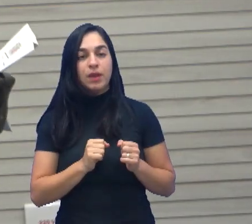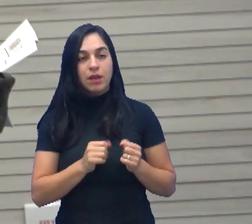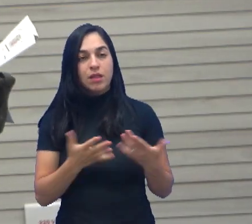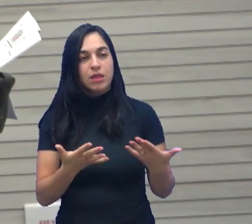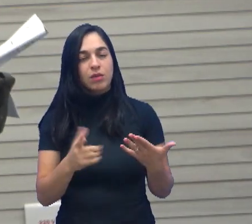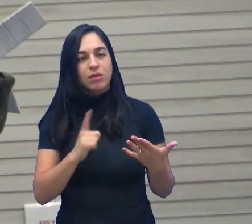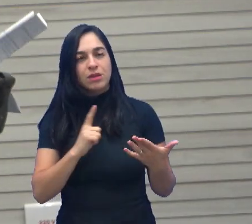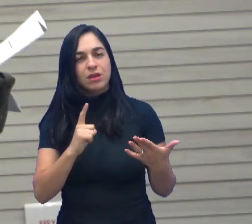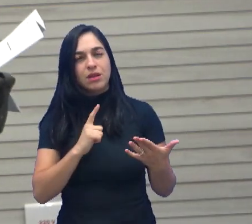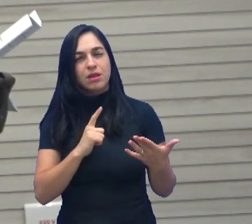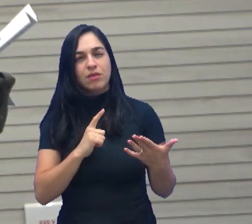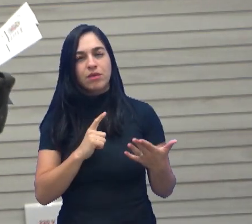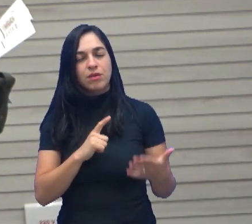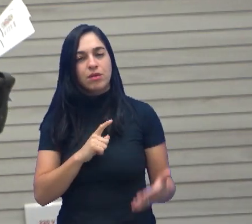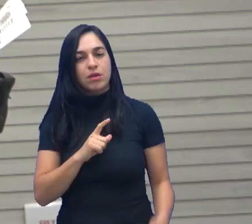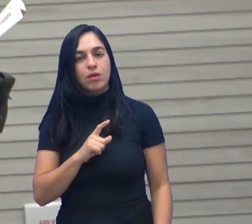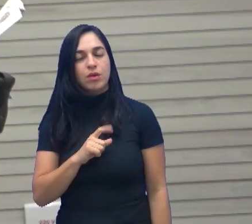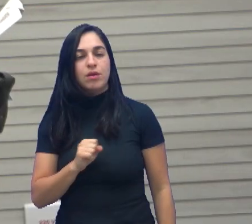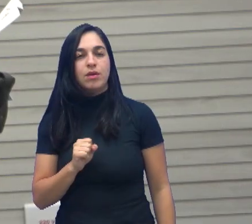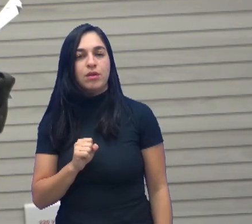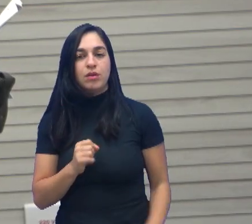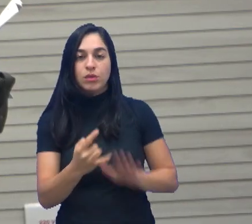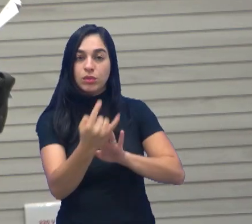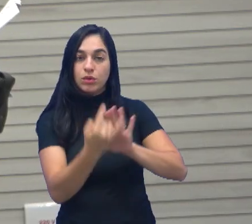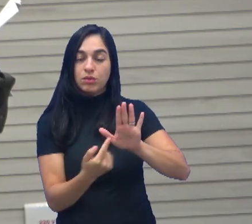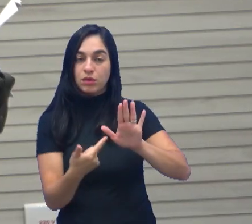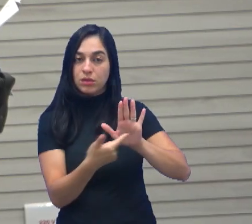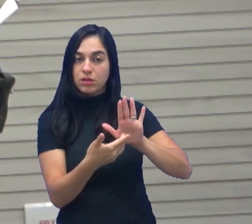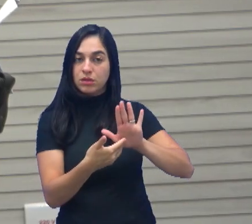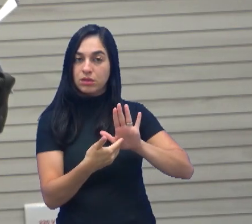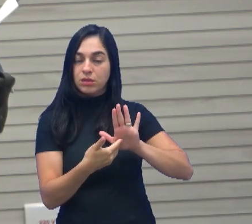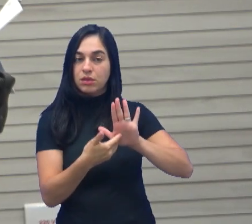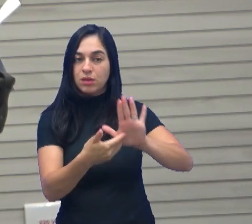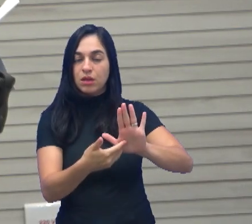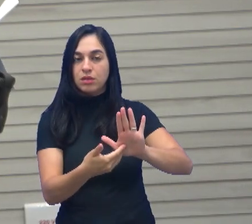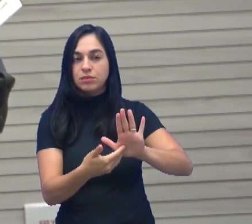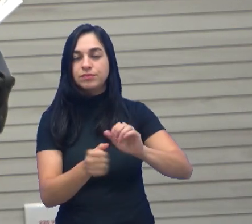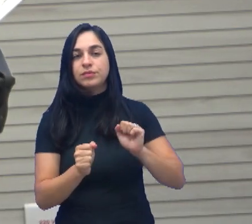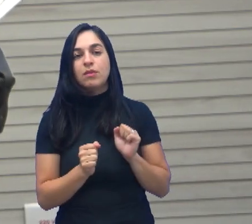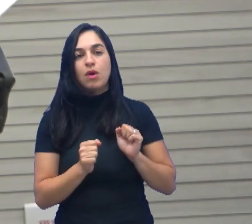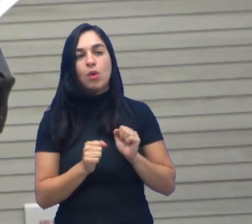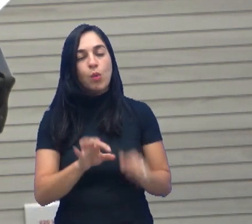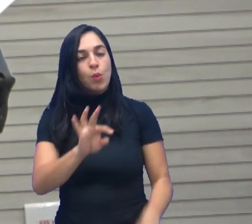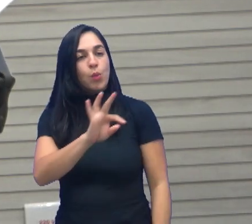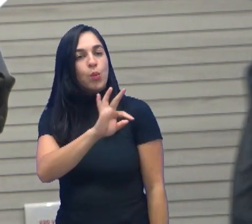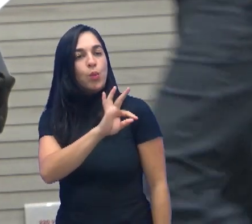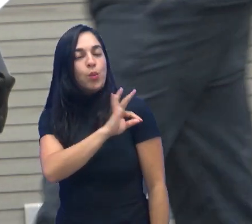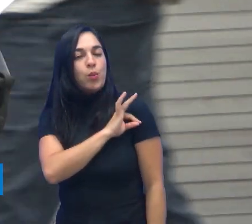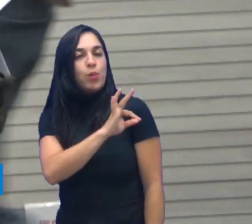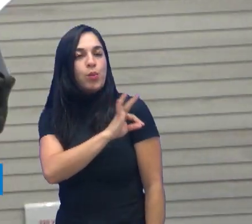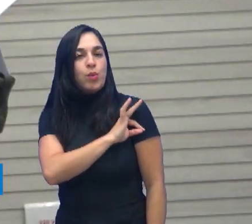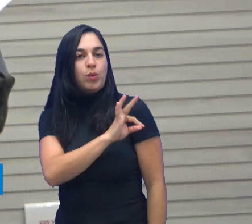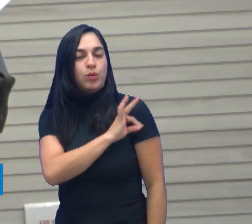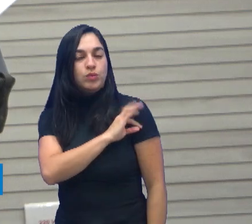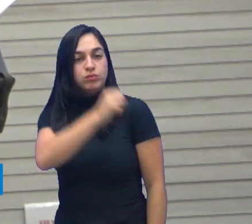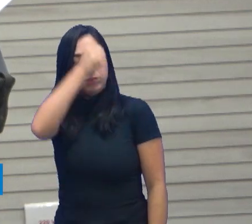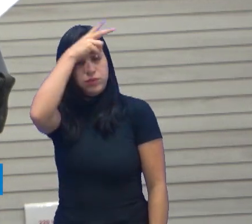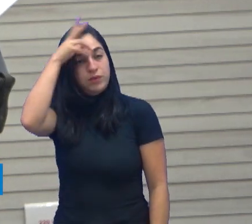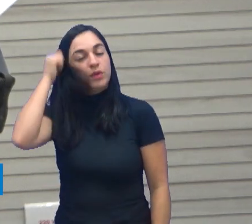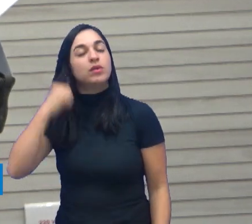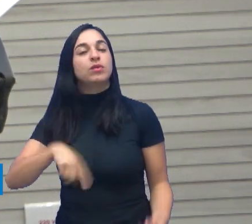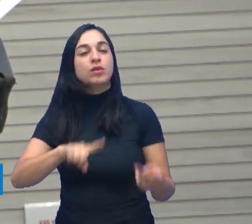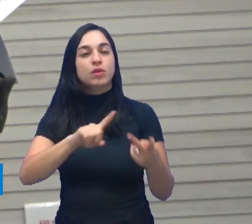foi motivo dessa moção, né, guardas municipais e os policiais do 46